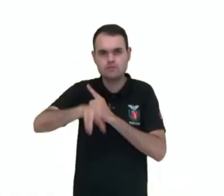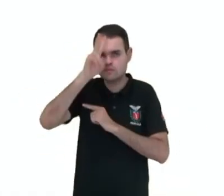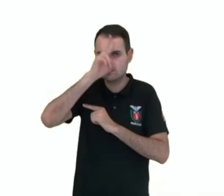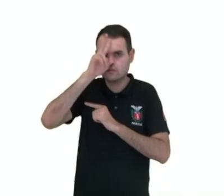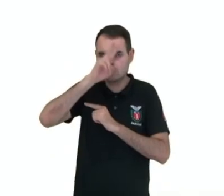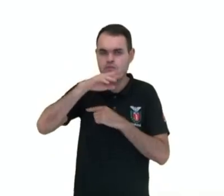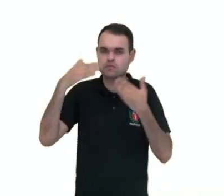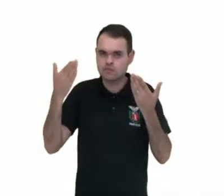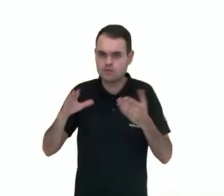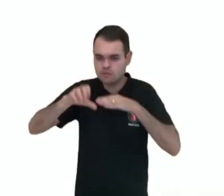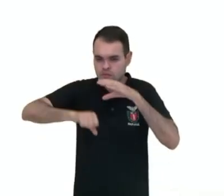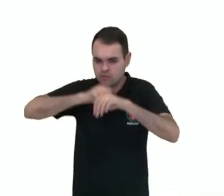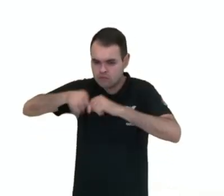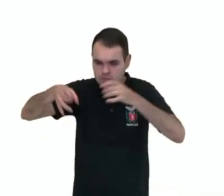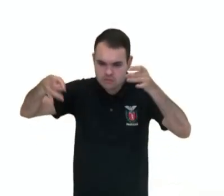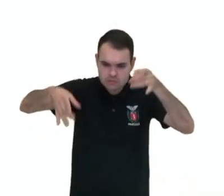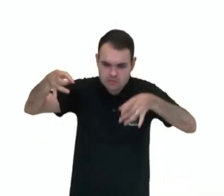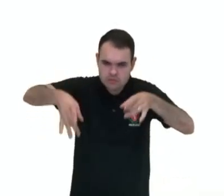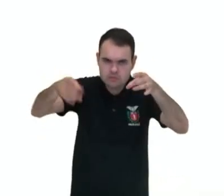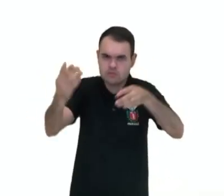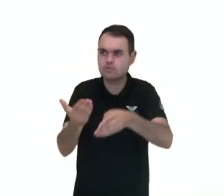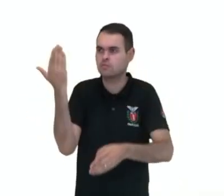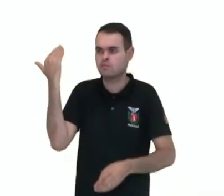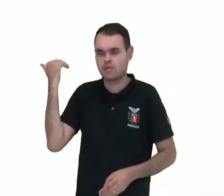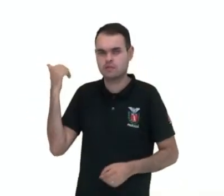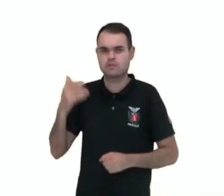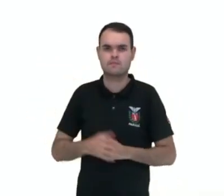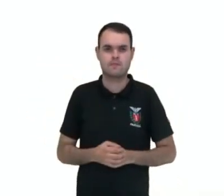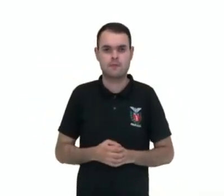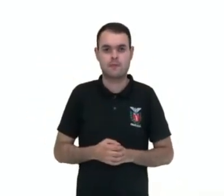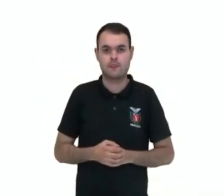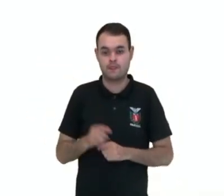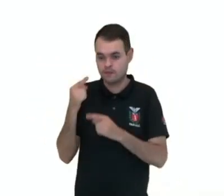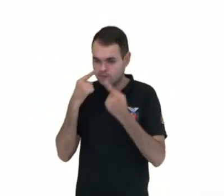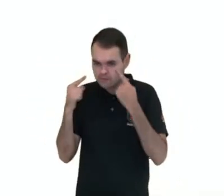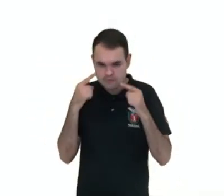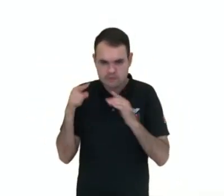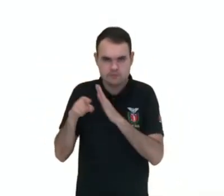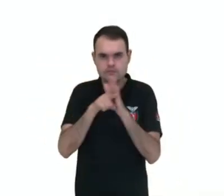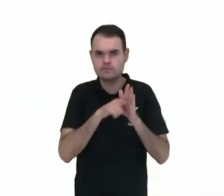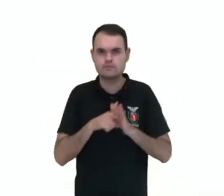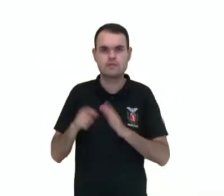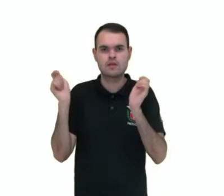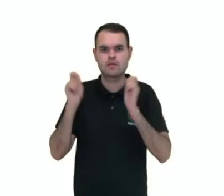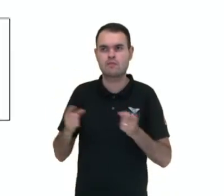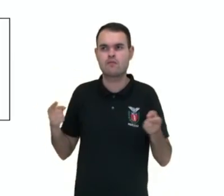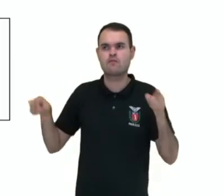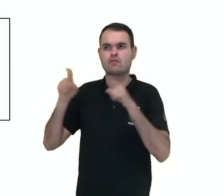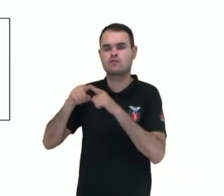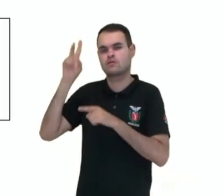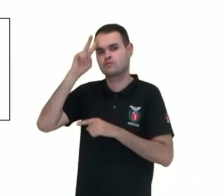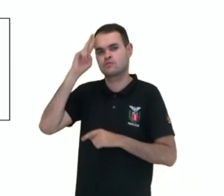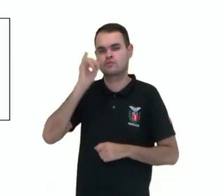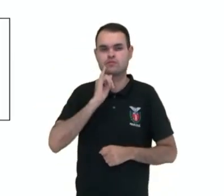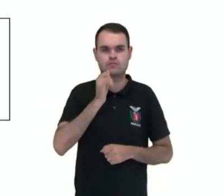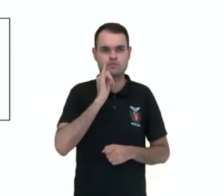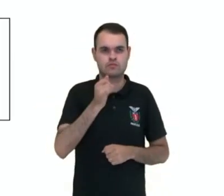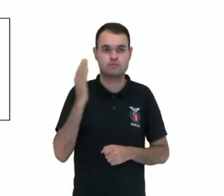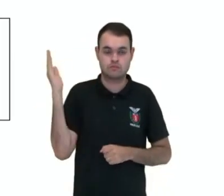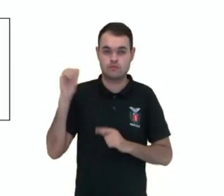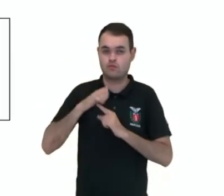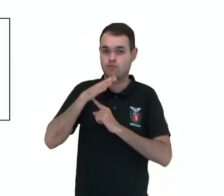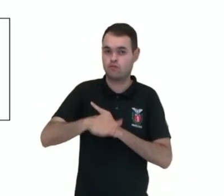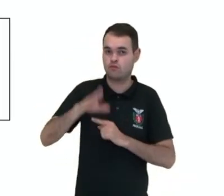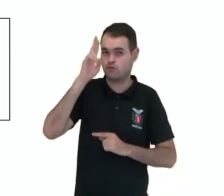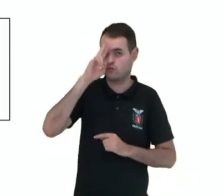históricas, ou seja, vestígios deixados no passado. Através da investigação das fontes se reconstrói e reconta a história. As fontes